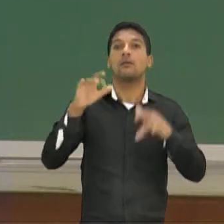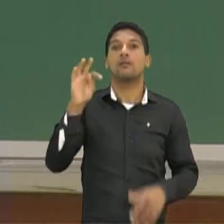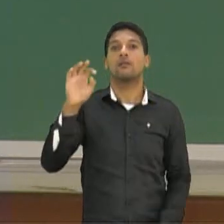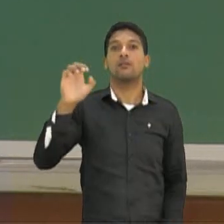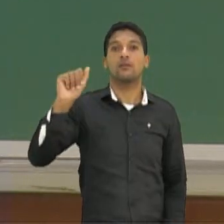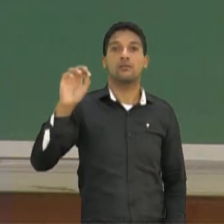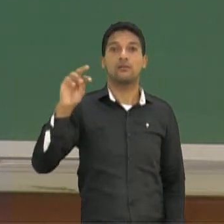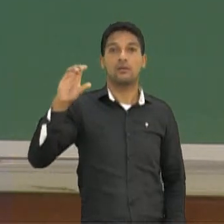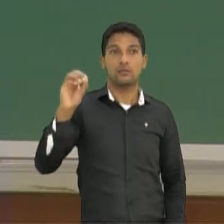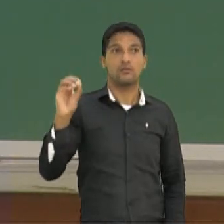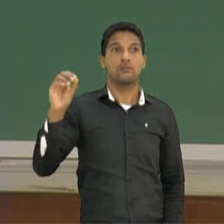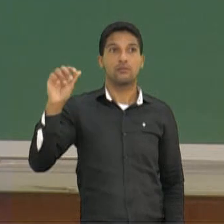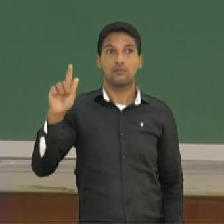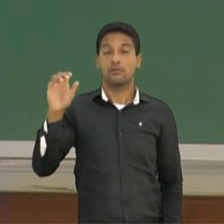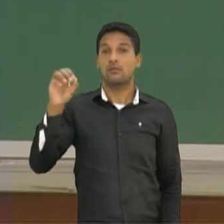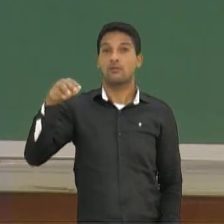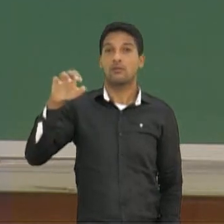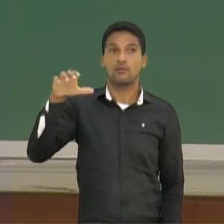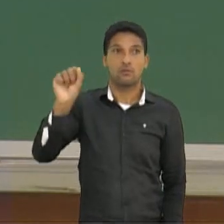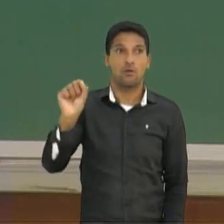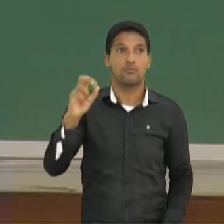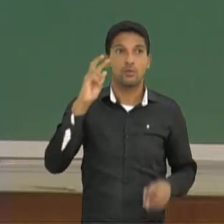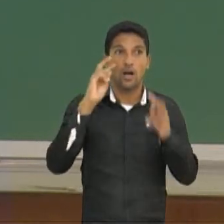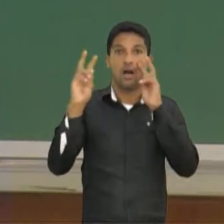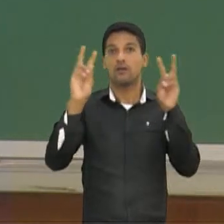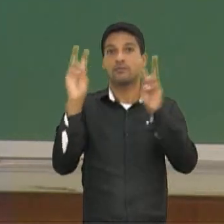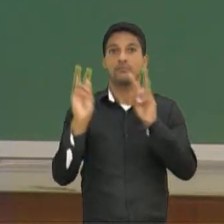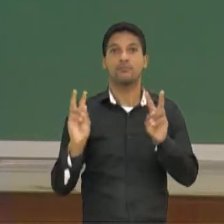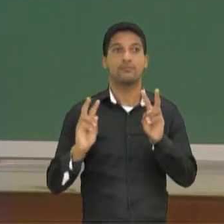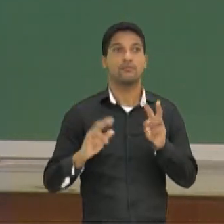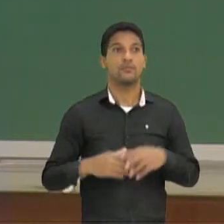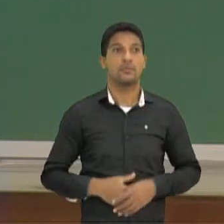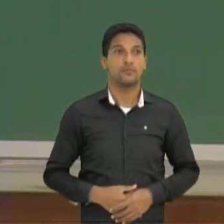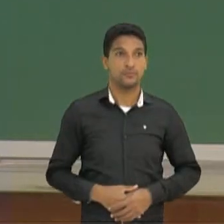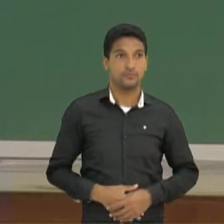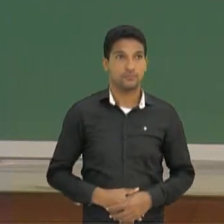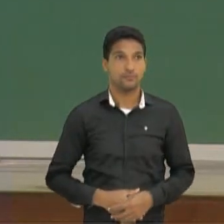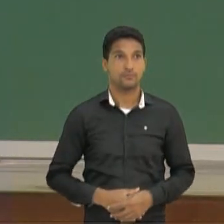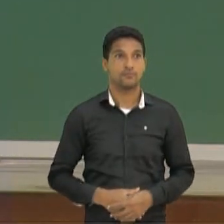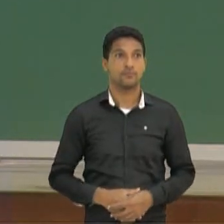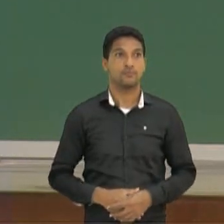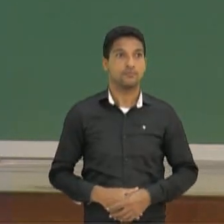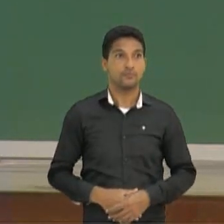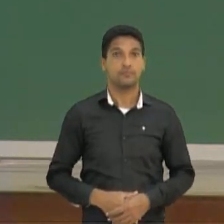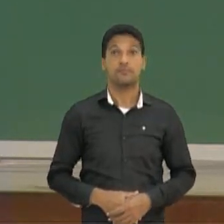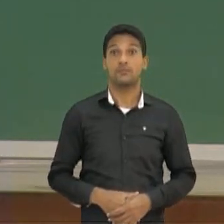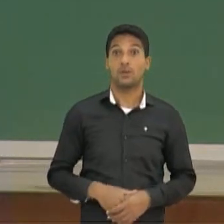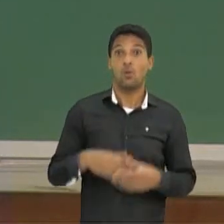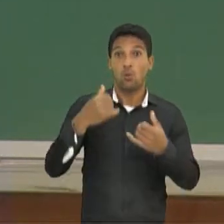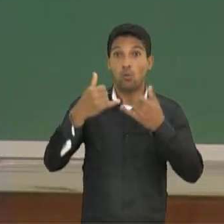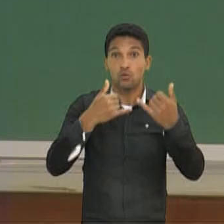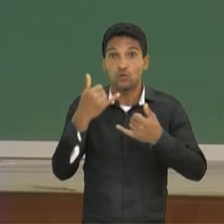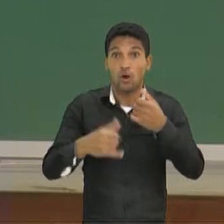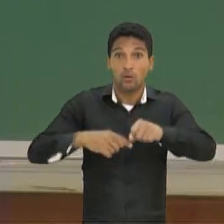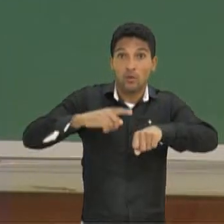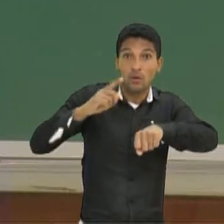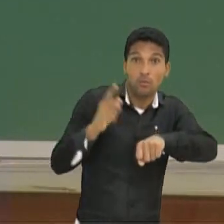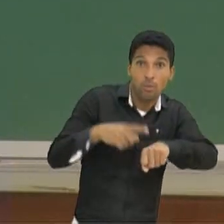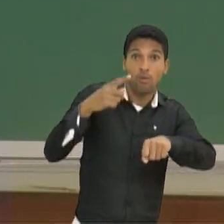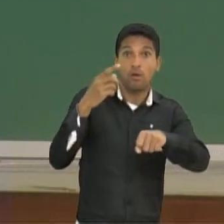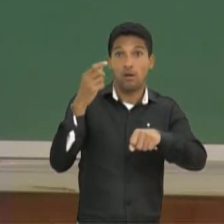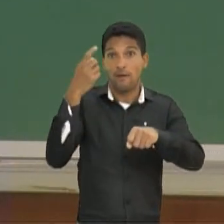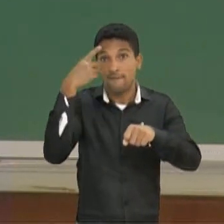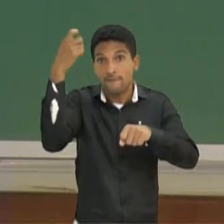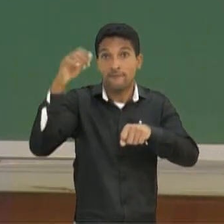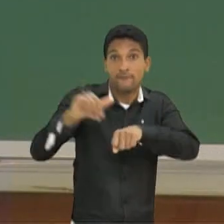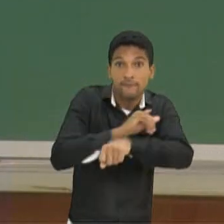também, vivência humana, né, como os da psicoterapia e da educação, né? Então, os jogos de improviso, jogos teatrais são utilizados em outras áreas